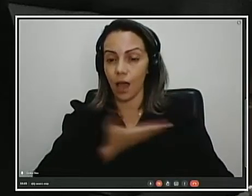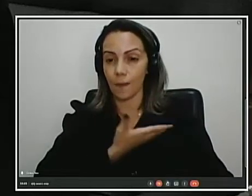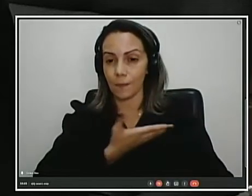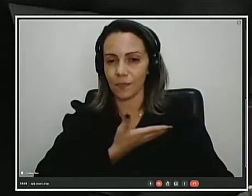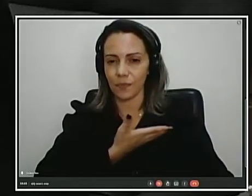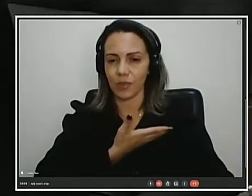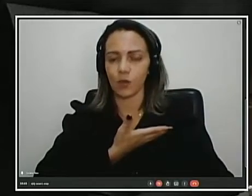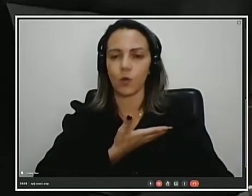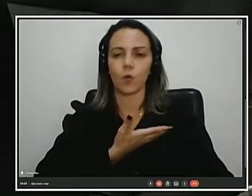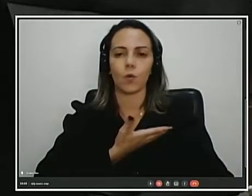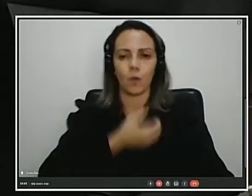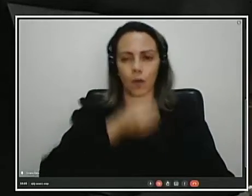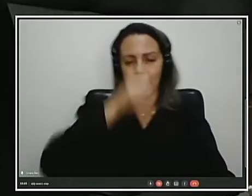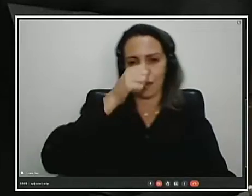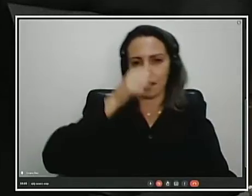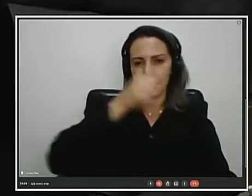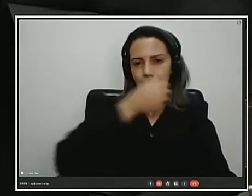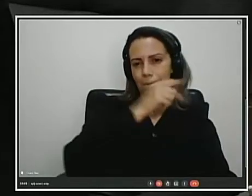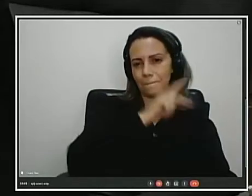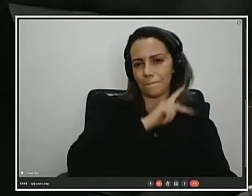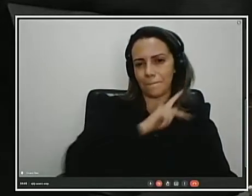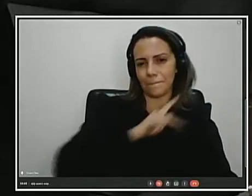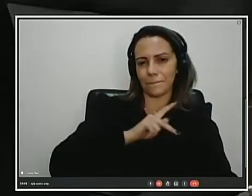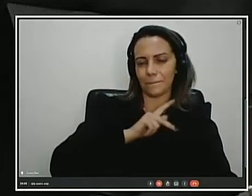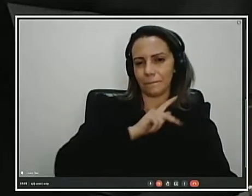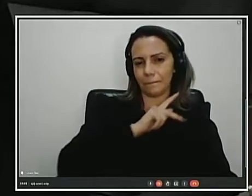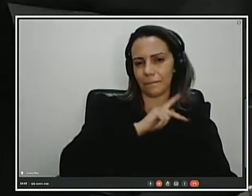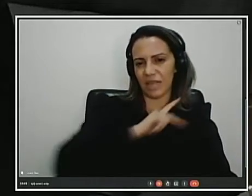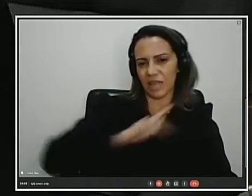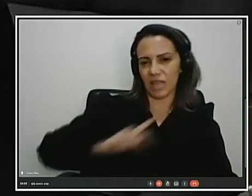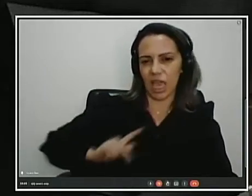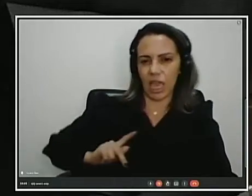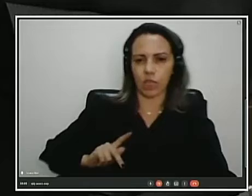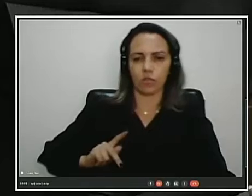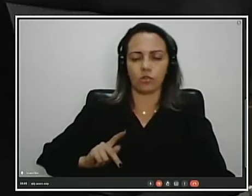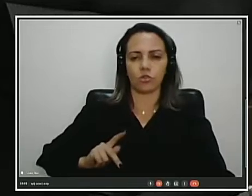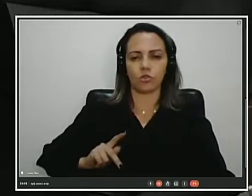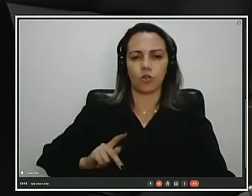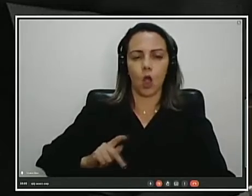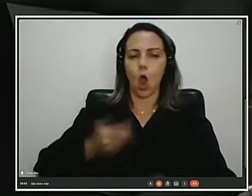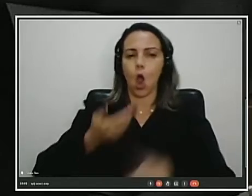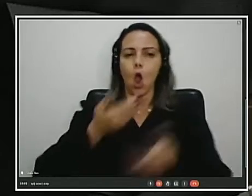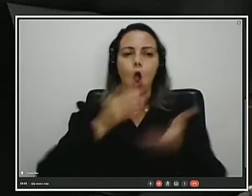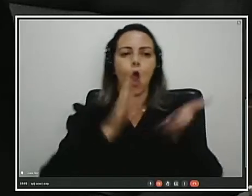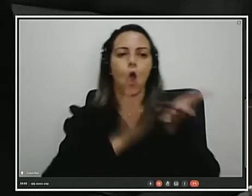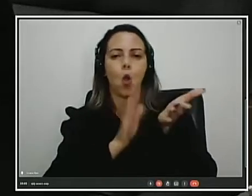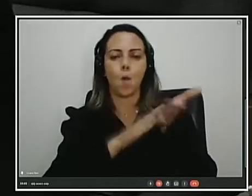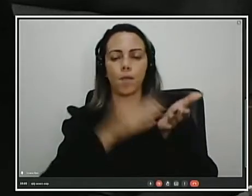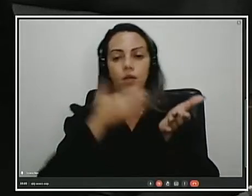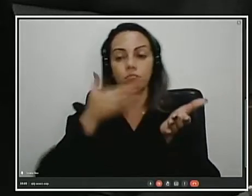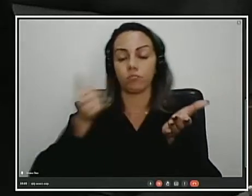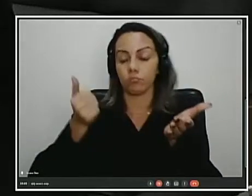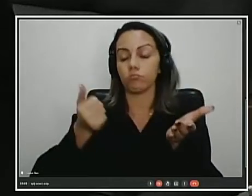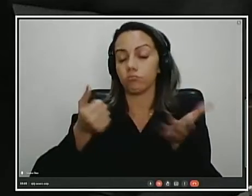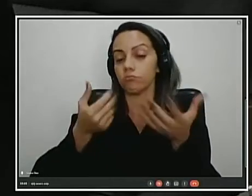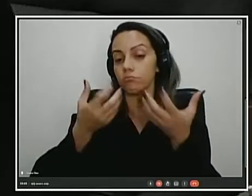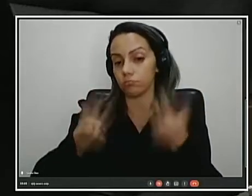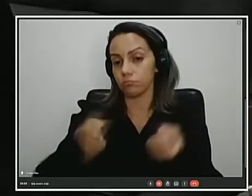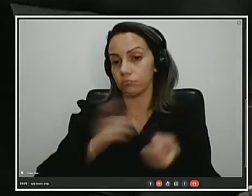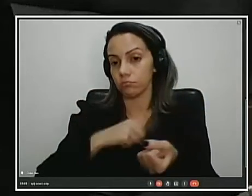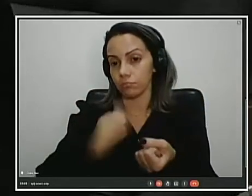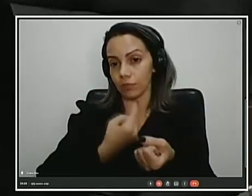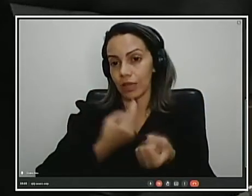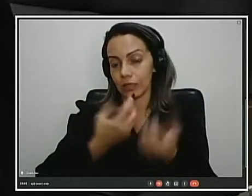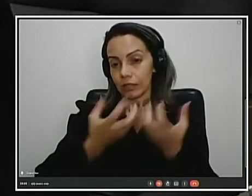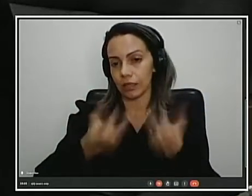presidente tivessem lá batendo foto tivessem lá cobrando melhorias tudo é bem-vindo para nossa cidade nessa parte concordo